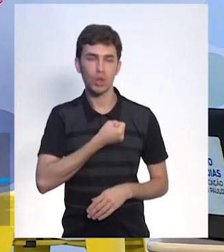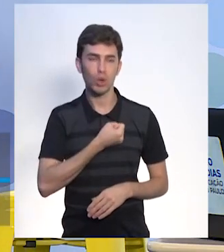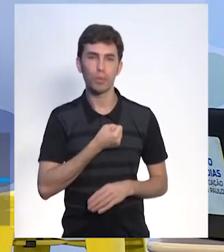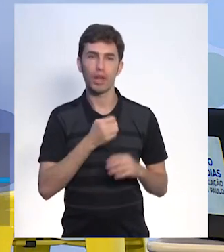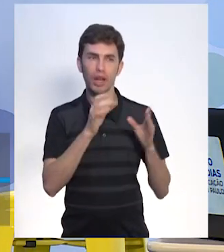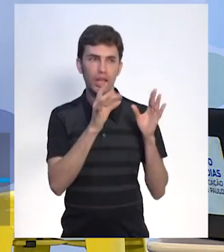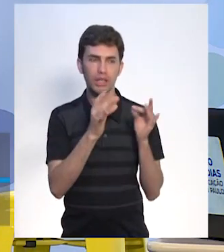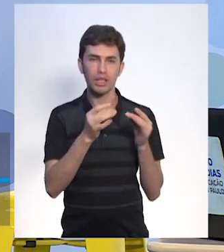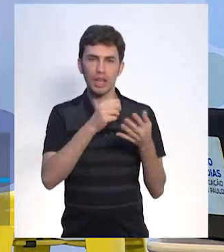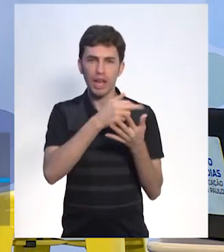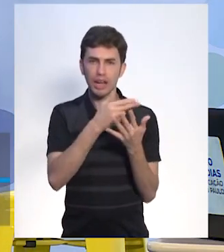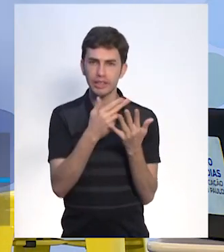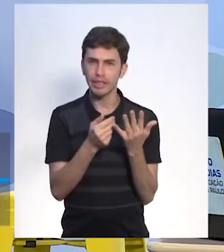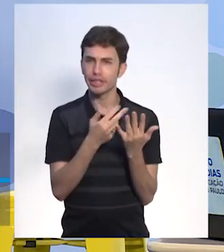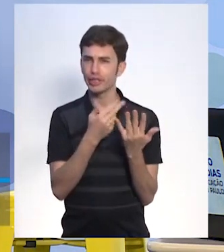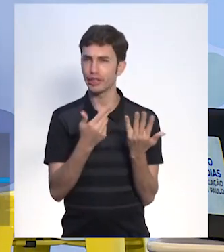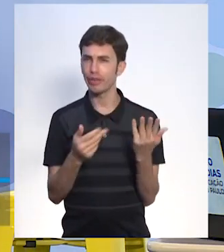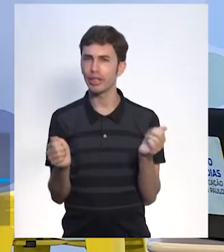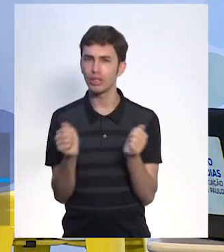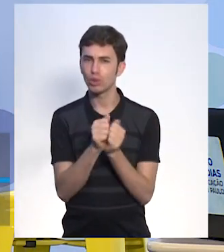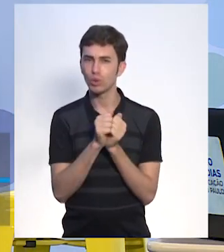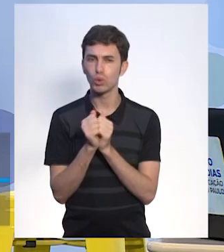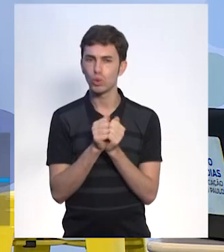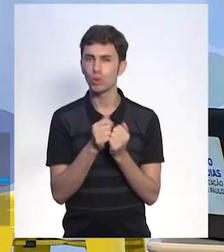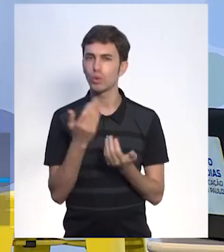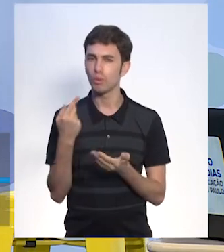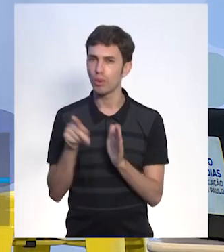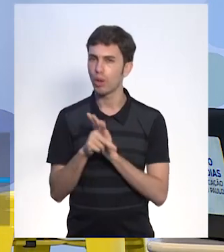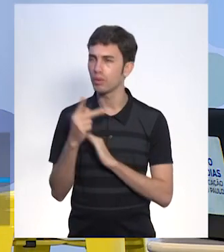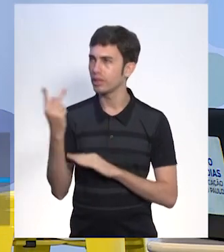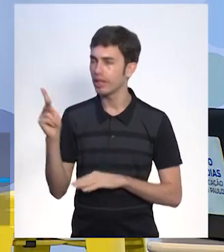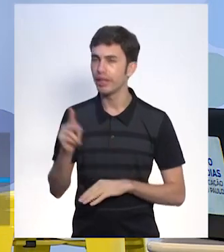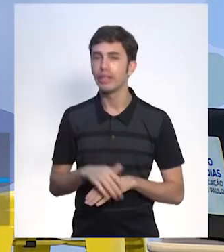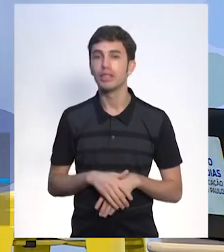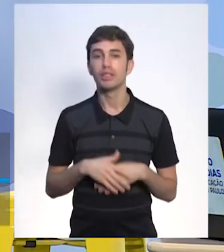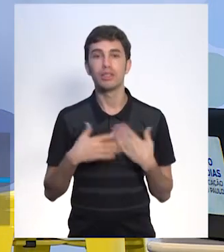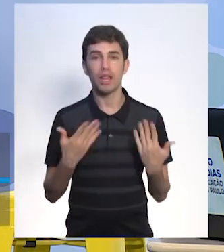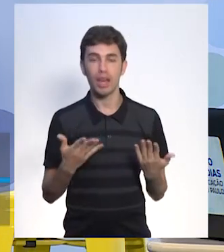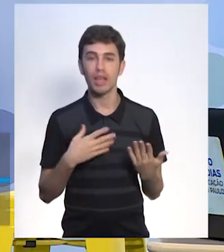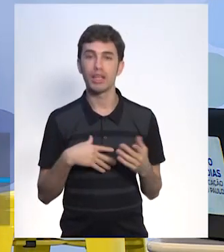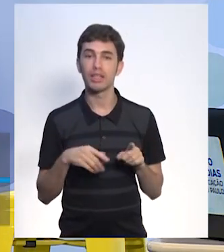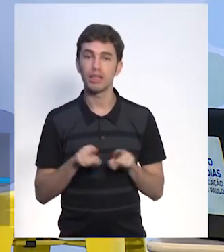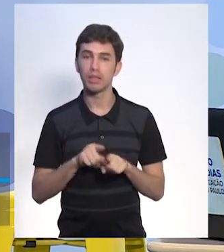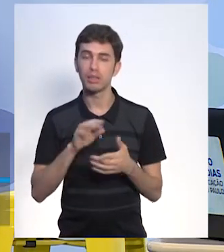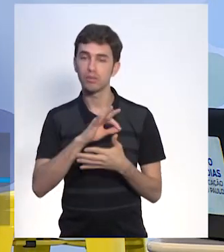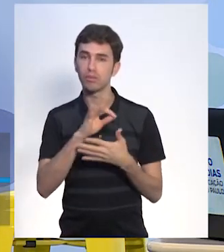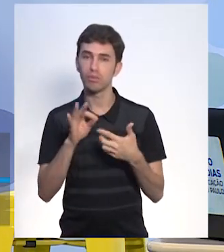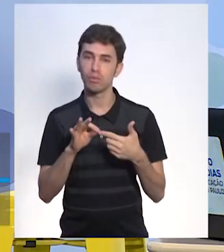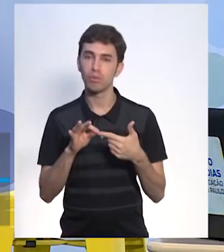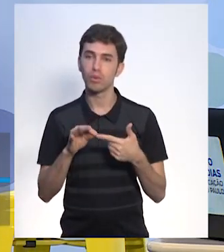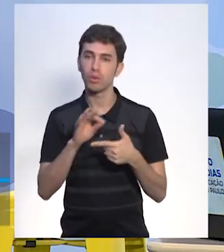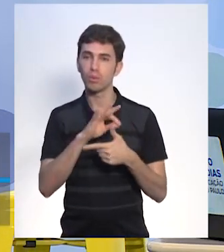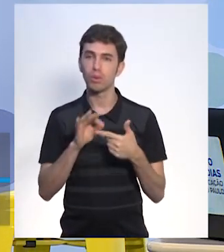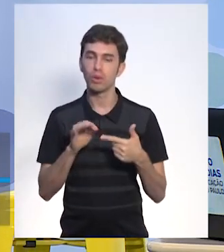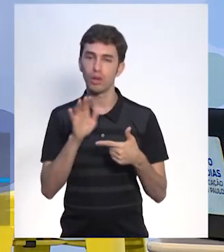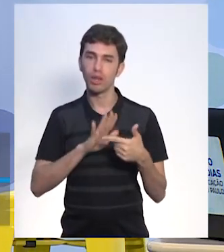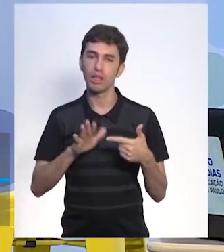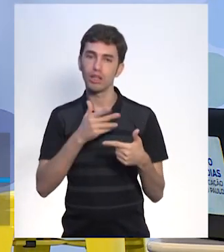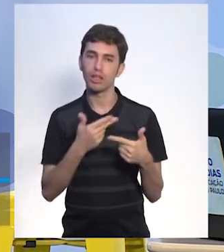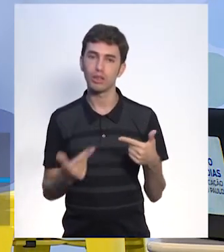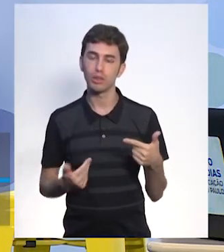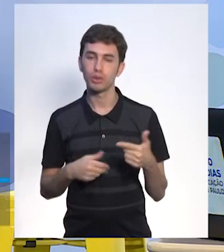duas características comuns a todas essas figuras, no caso aí, polígonos, tá? Então, a primeira aí que a